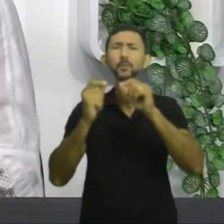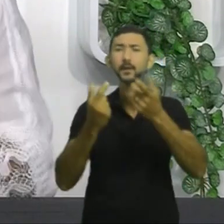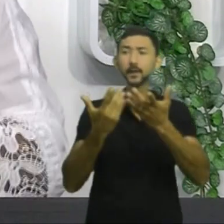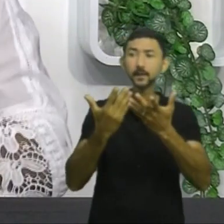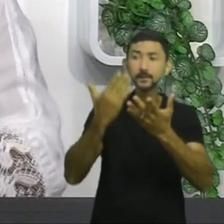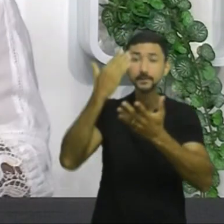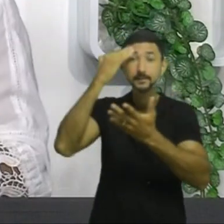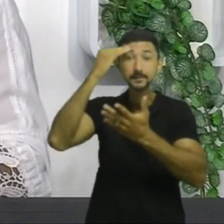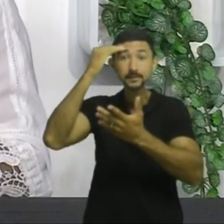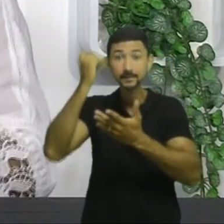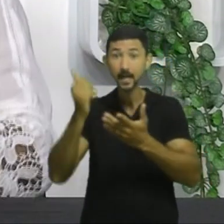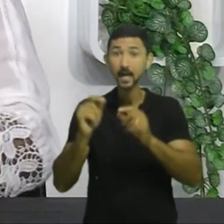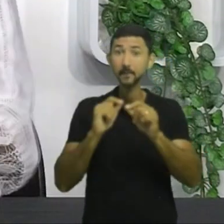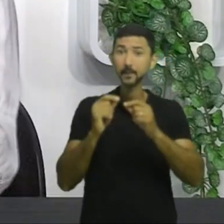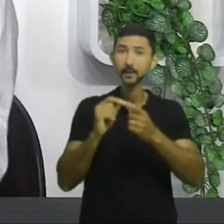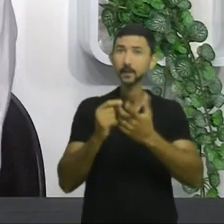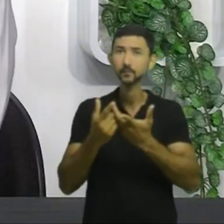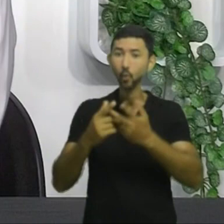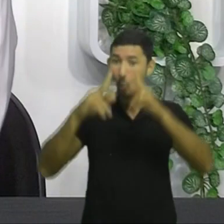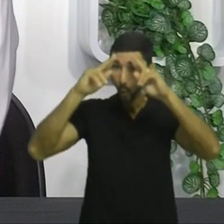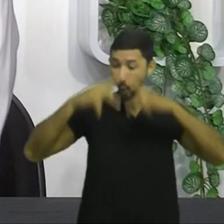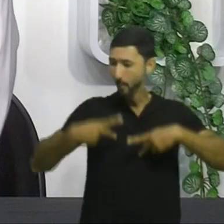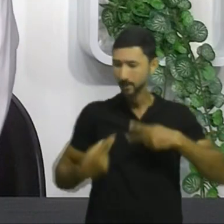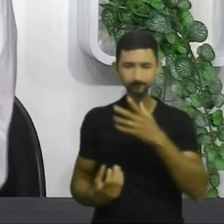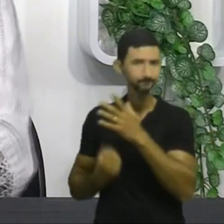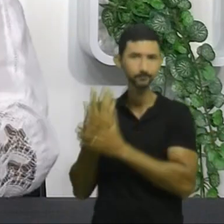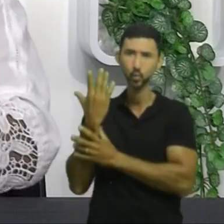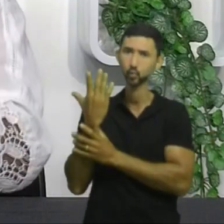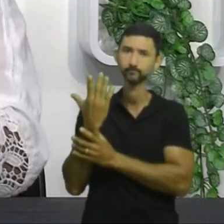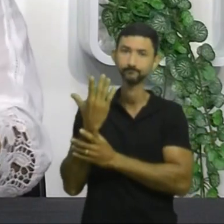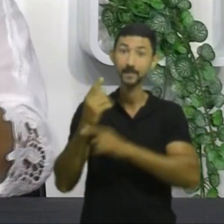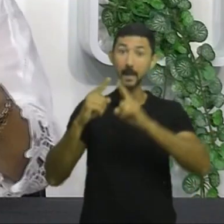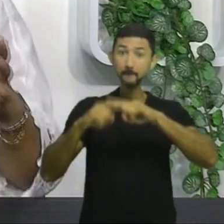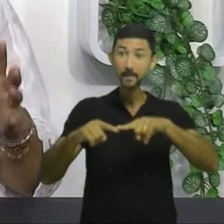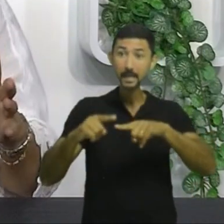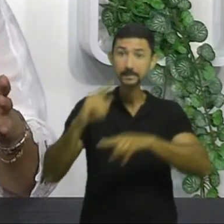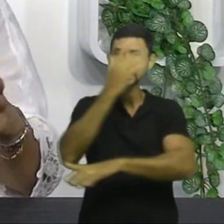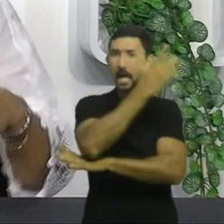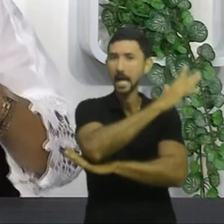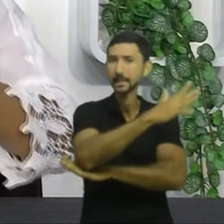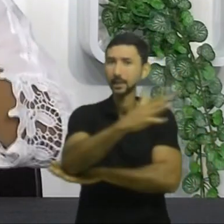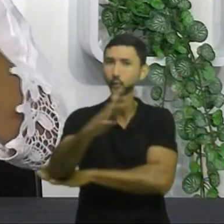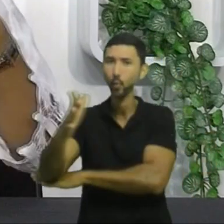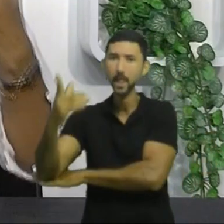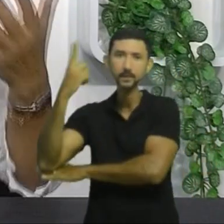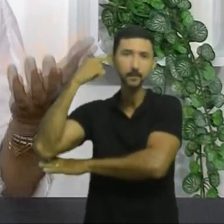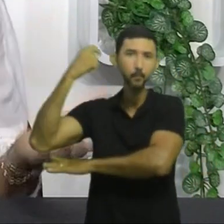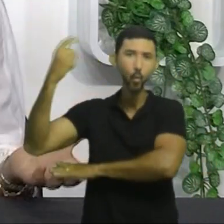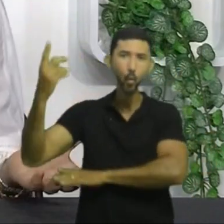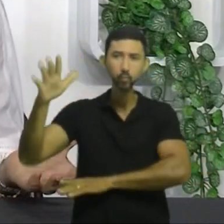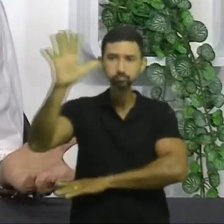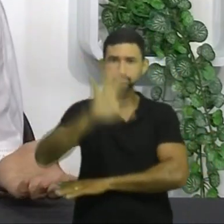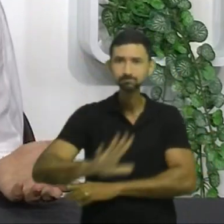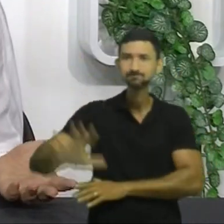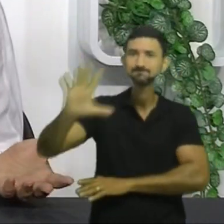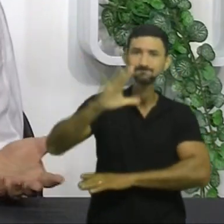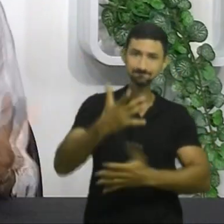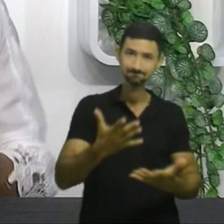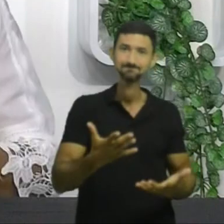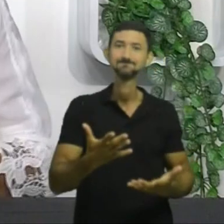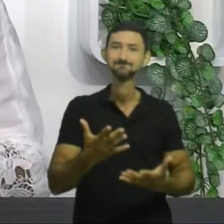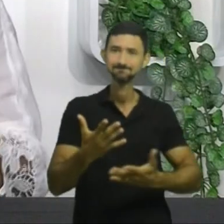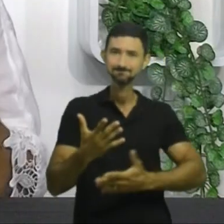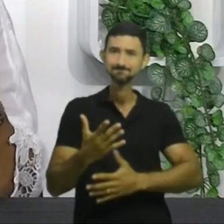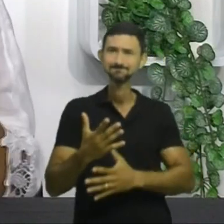saber que eles não são produzidos pelo homem, mas eles estão aqui. São fenômenos naturais, como o nome já